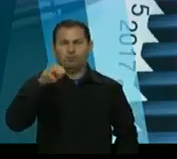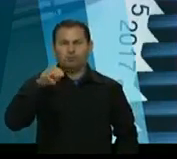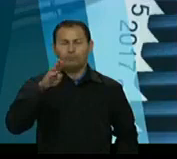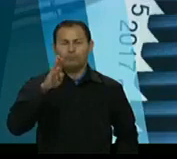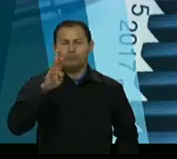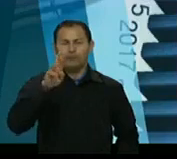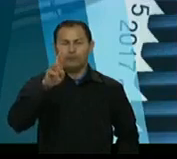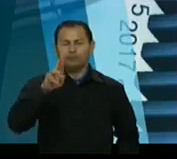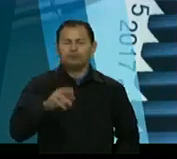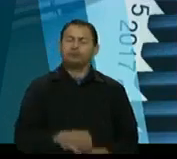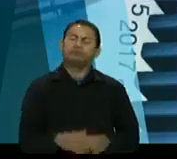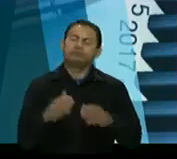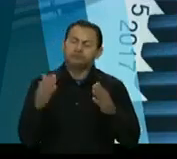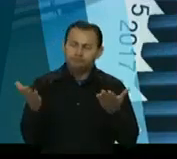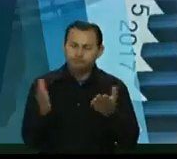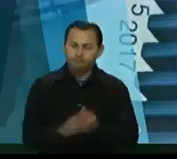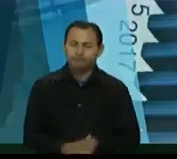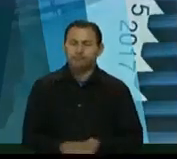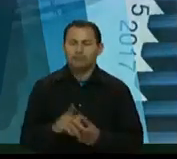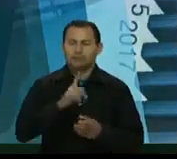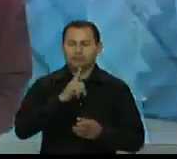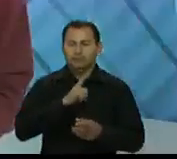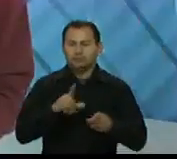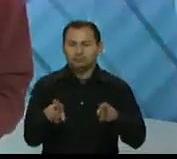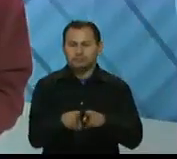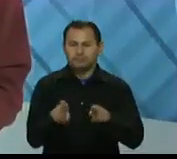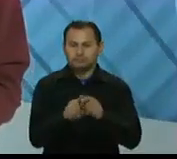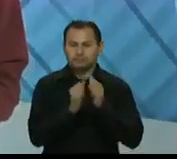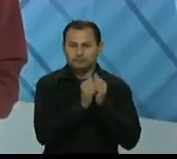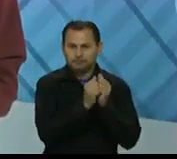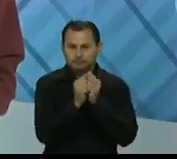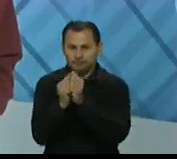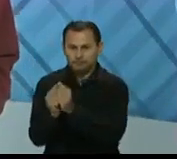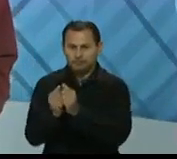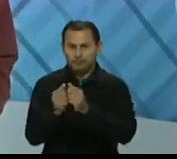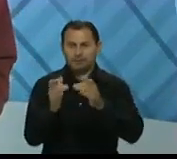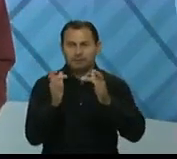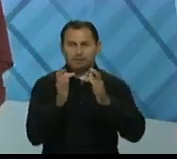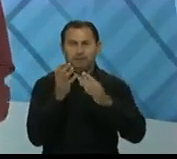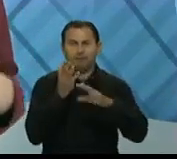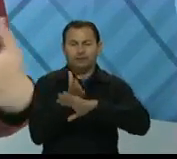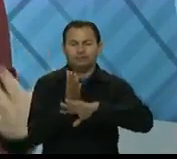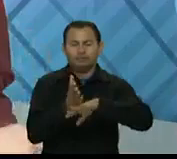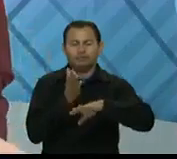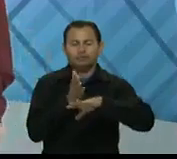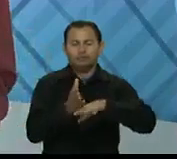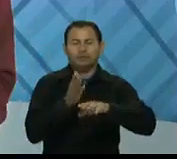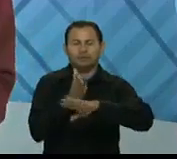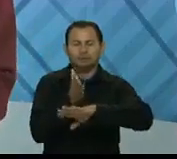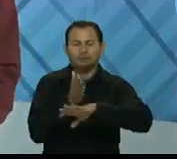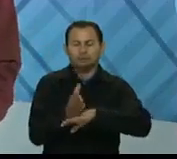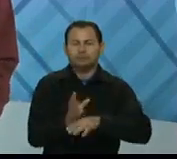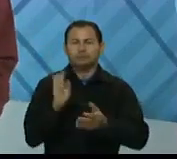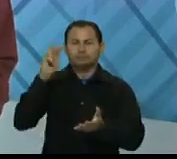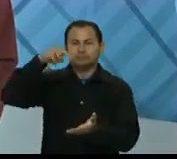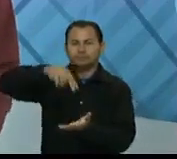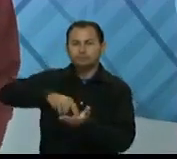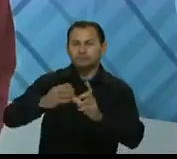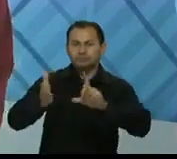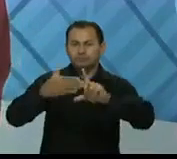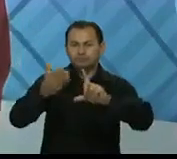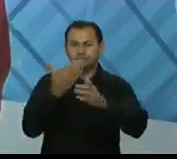alberto1.tutel@croton.com.br. Então, quem estiver também acompanhando, entre nesse e-mail para acessar e para participar da nossa